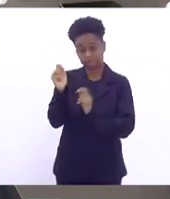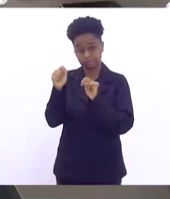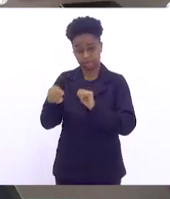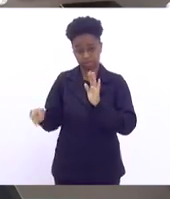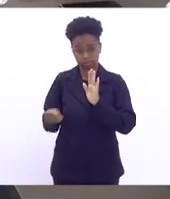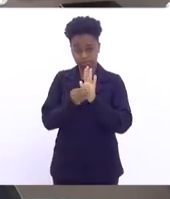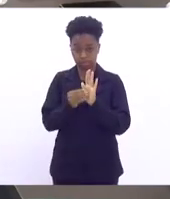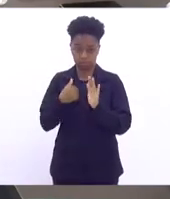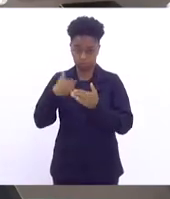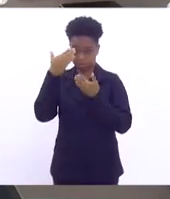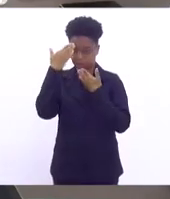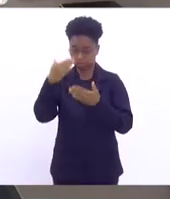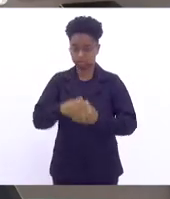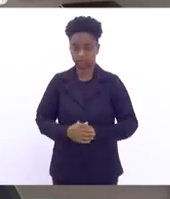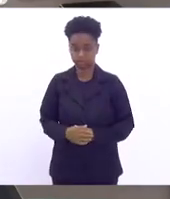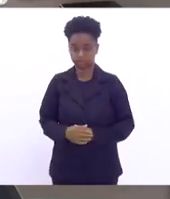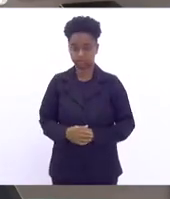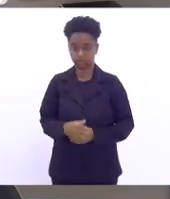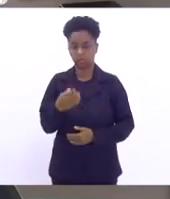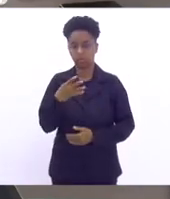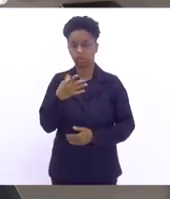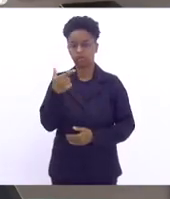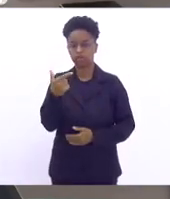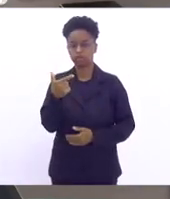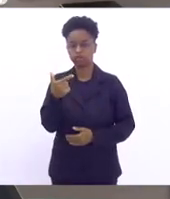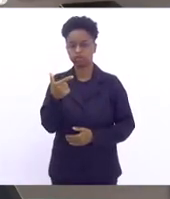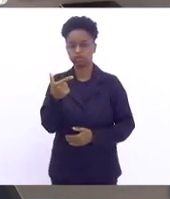agradeço 42